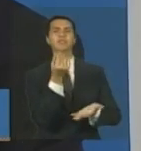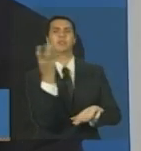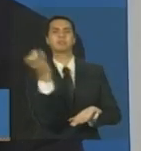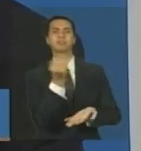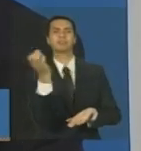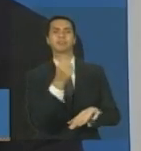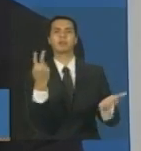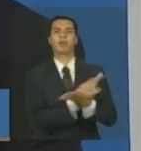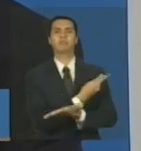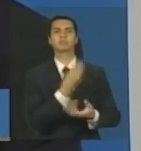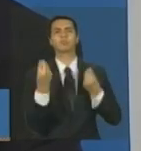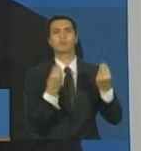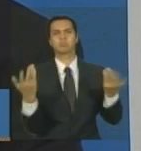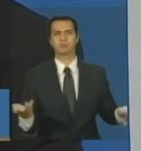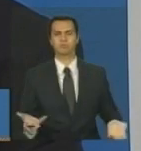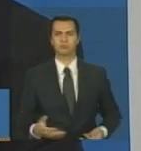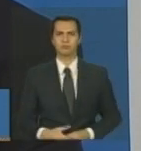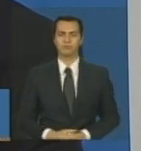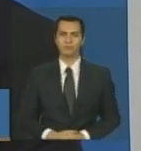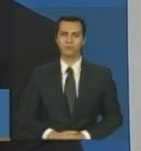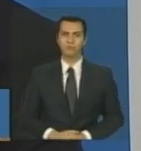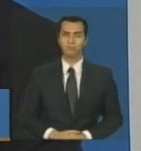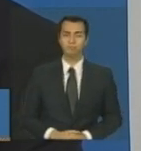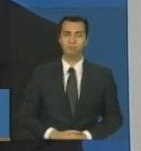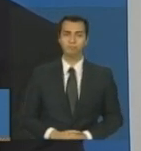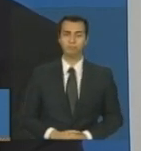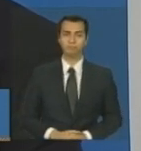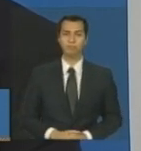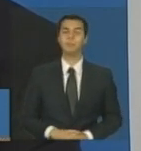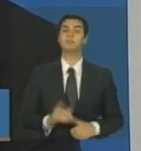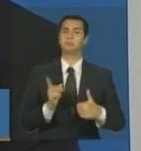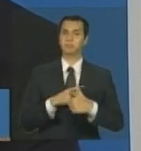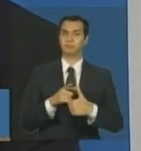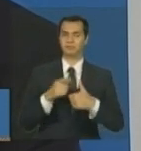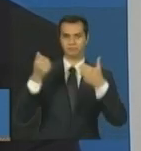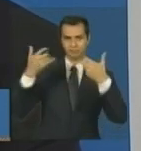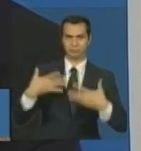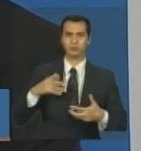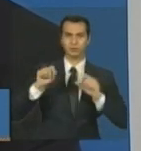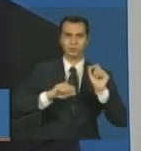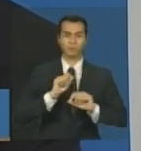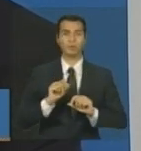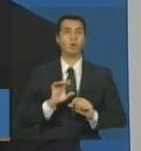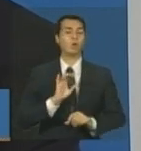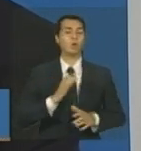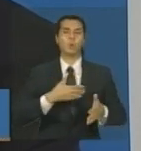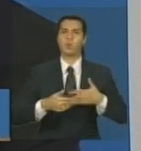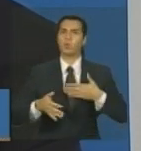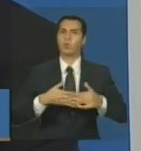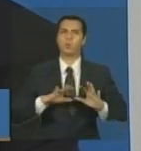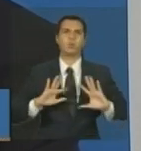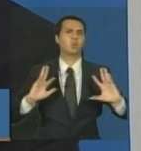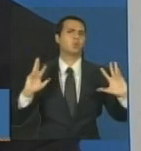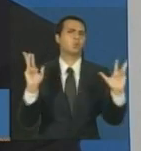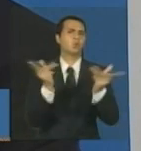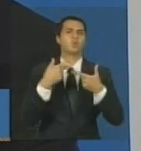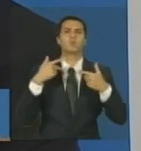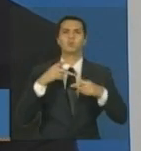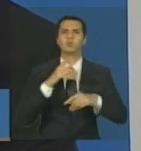Nesse caso, assim, eu acho que o primeiro a destacar é o fato de que qualquer cidadão brasileiro pode fazer uma